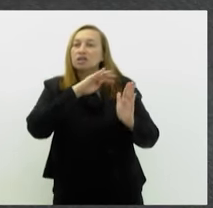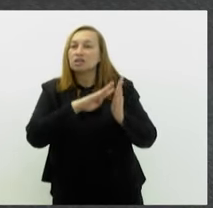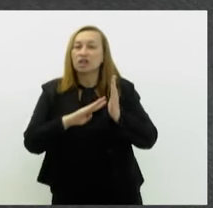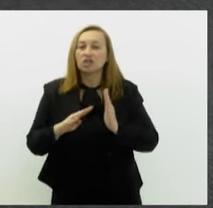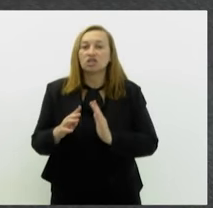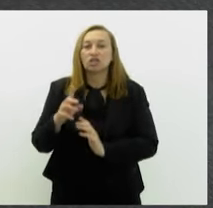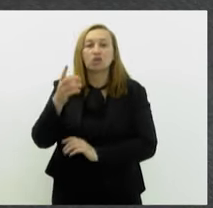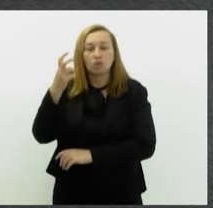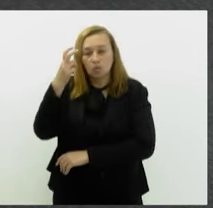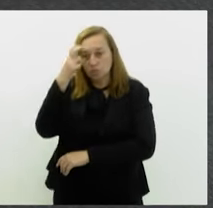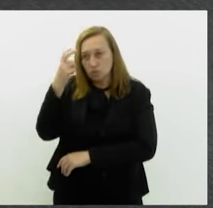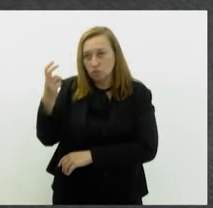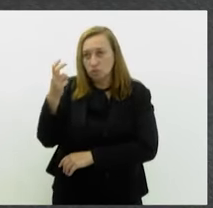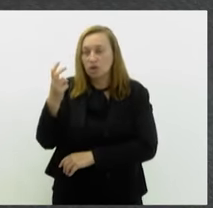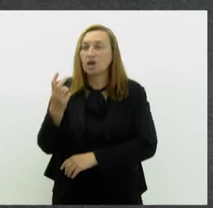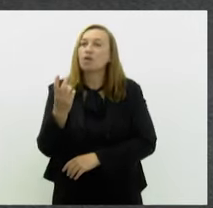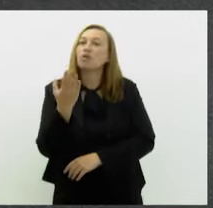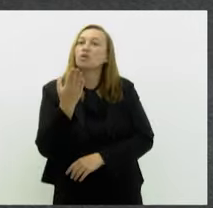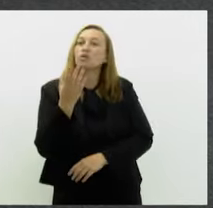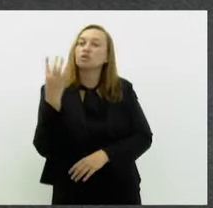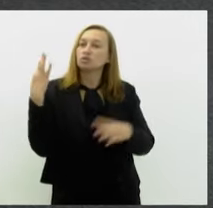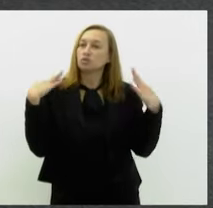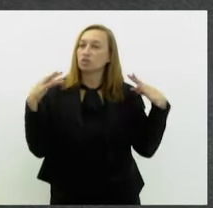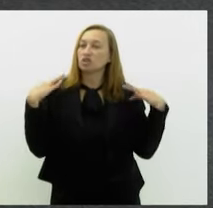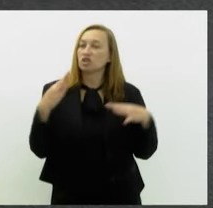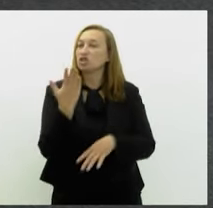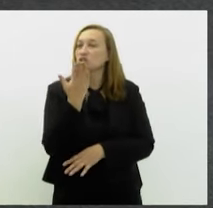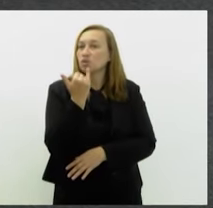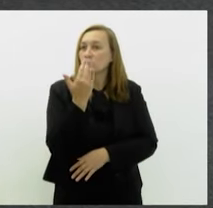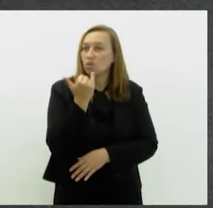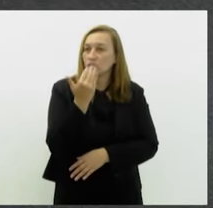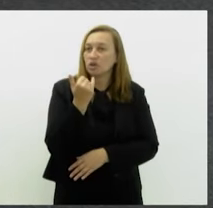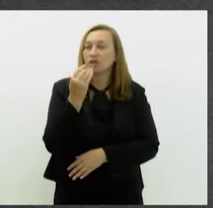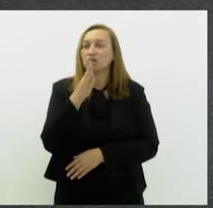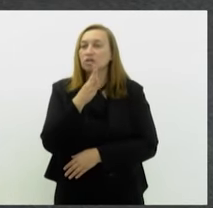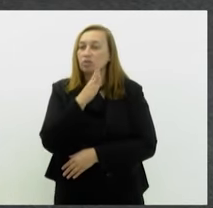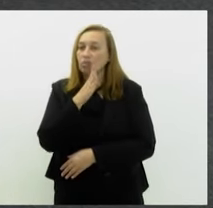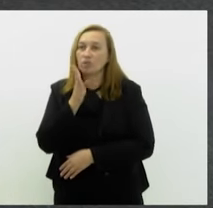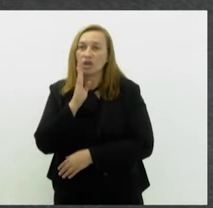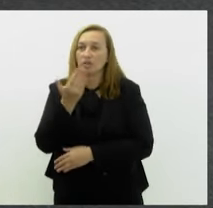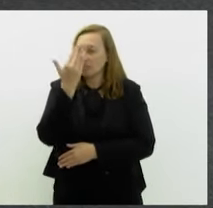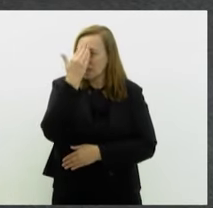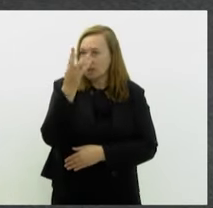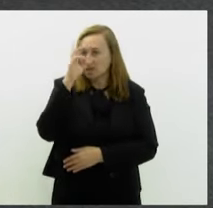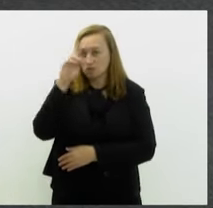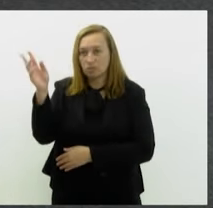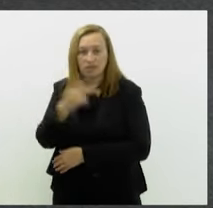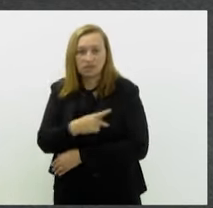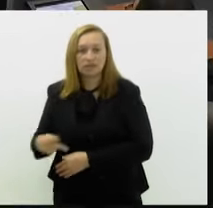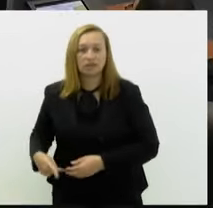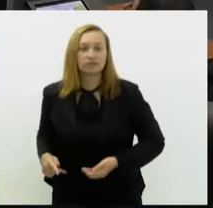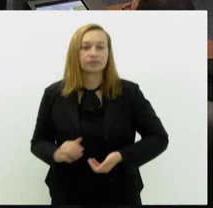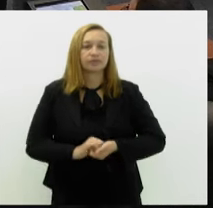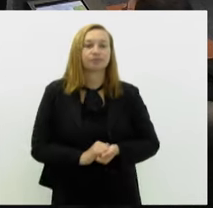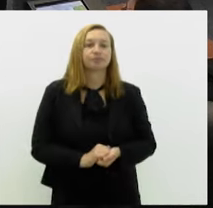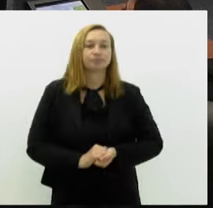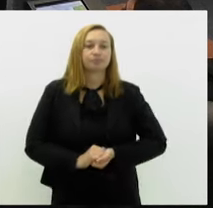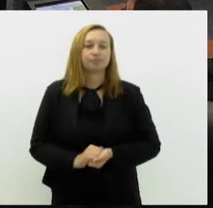turística, gastronômica do Estado do Rio de Janeiro o comida de boteco. Obrigado, presidente.